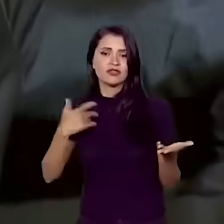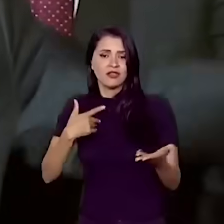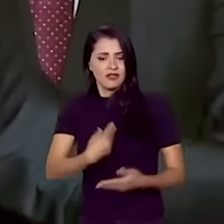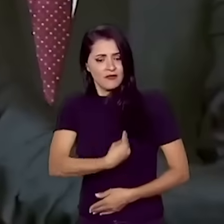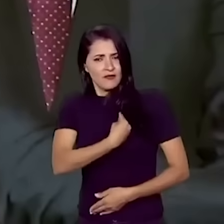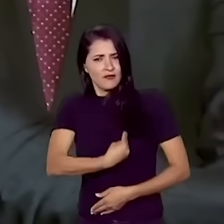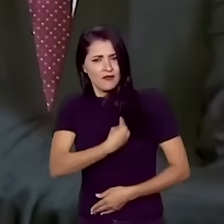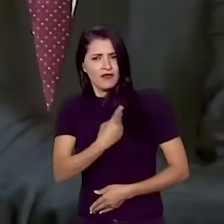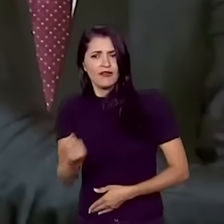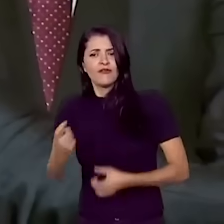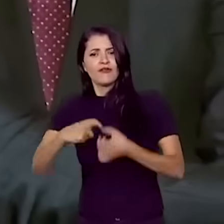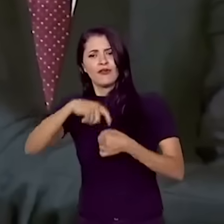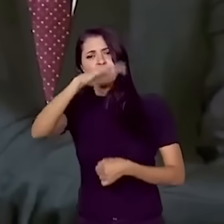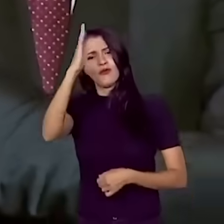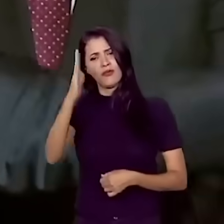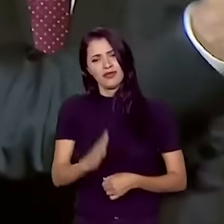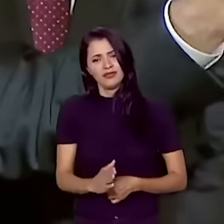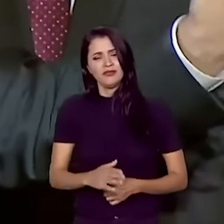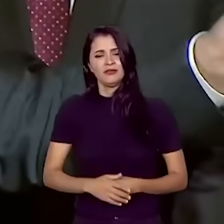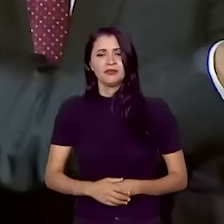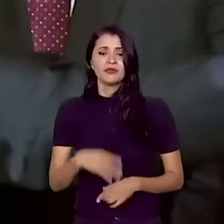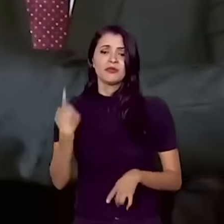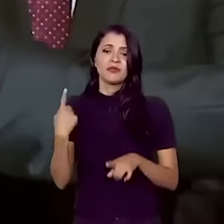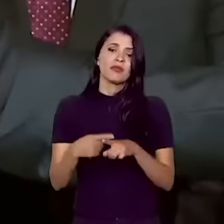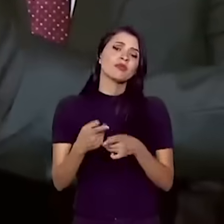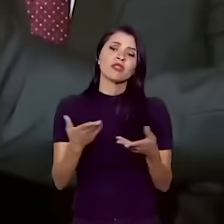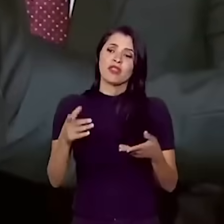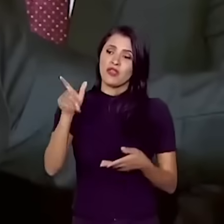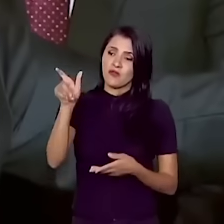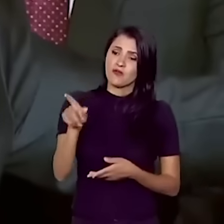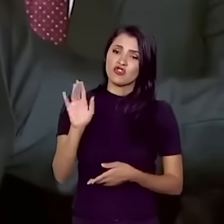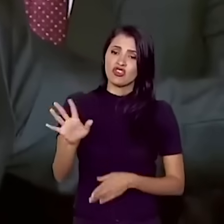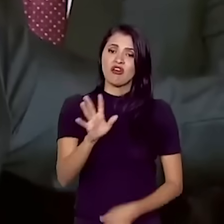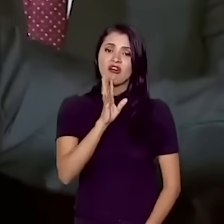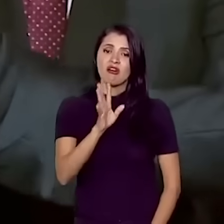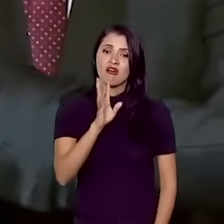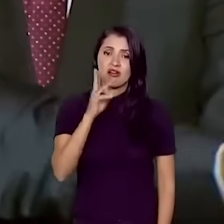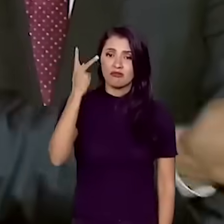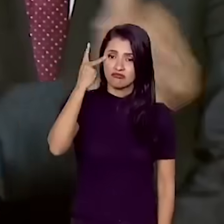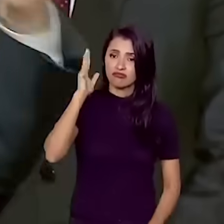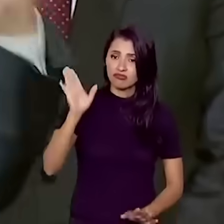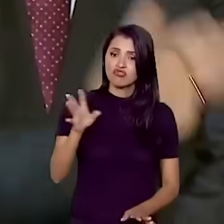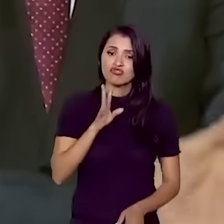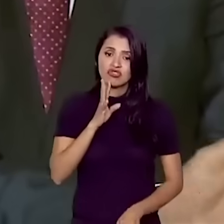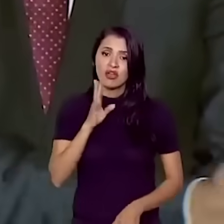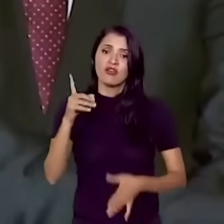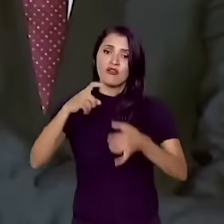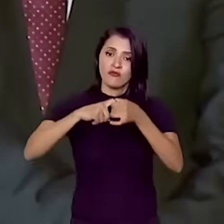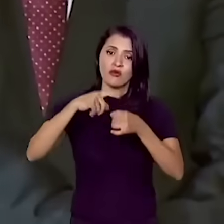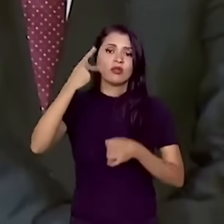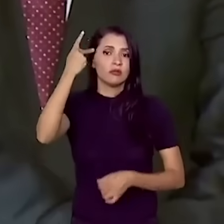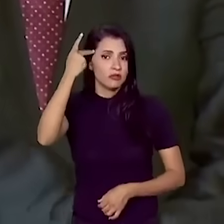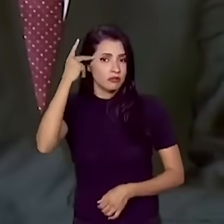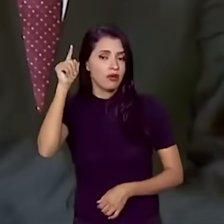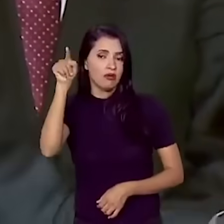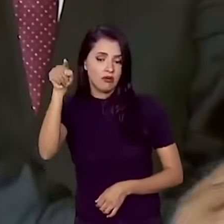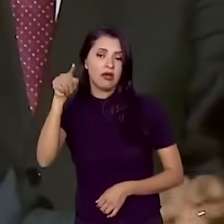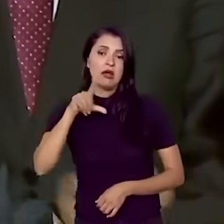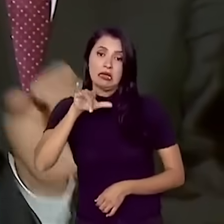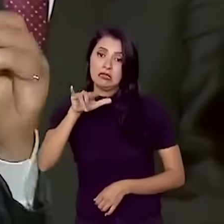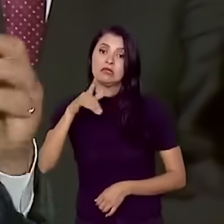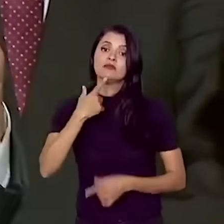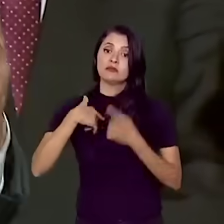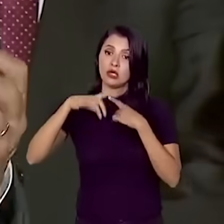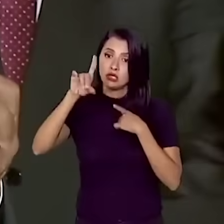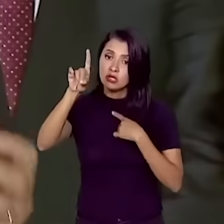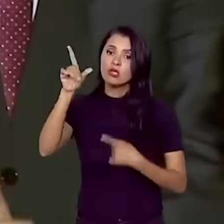viva e de volta ao Brasil. Afinal de contas, vocês já conhecem São Paulo, vão voltar para São Paulo e, se Deus